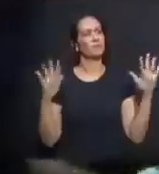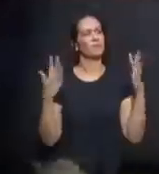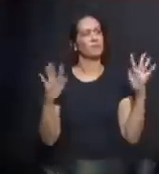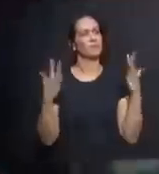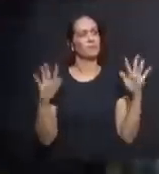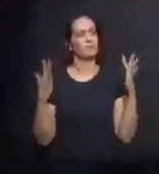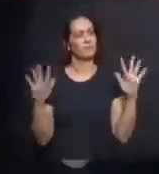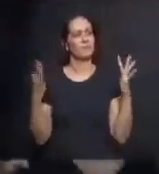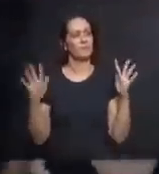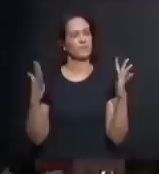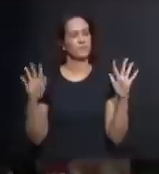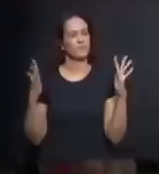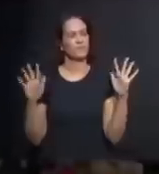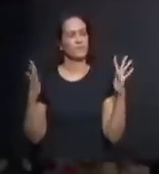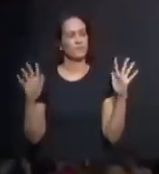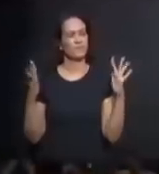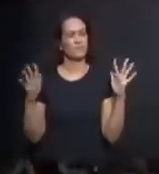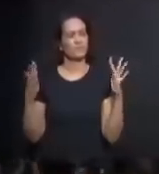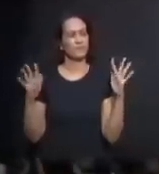Tu és bem-vindo aqui.